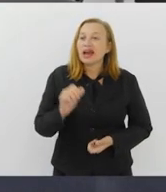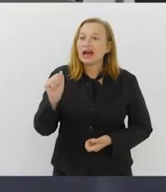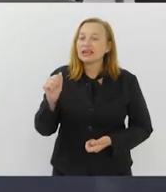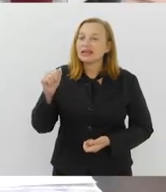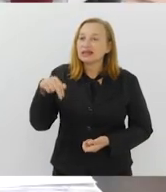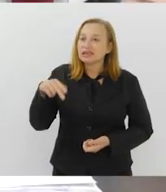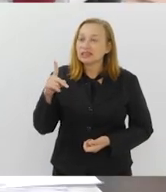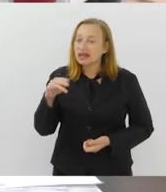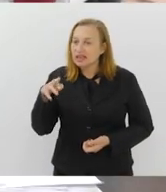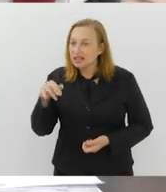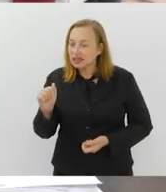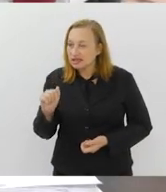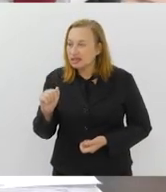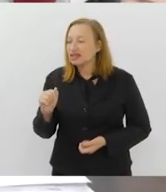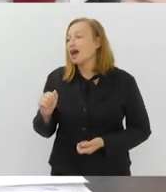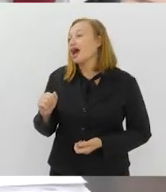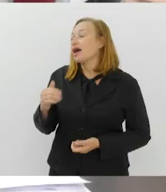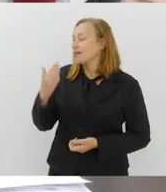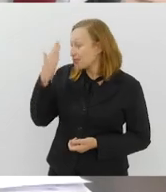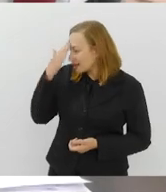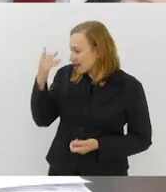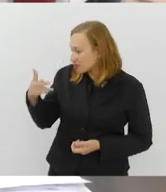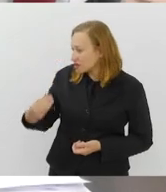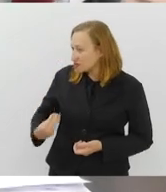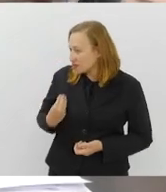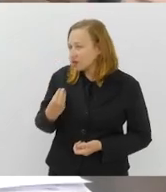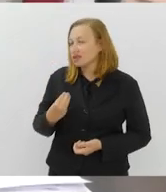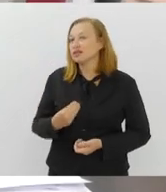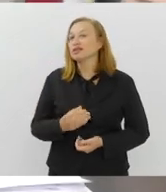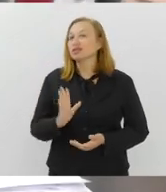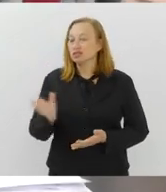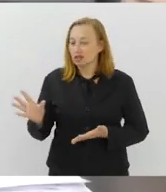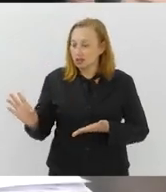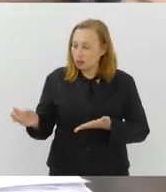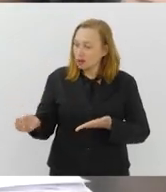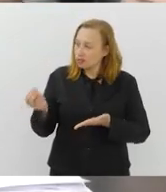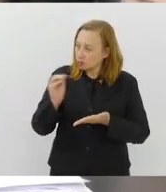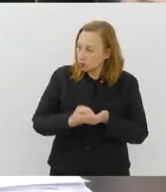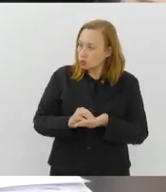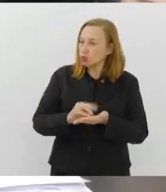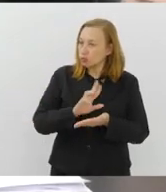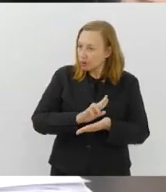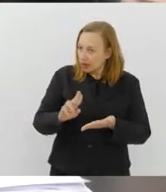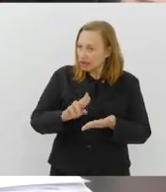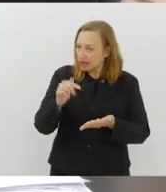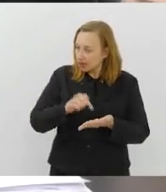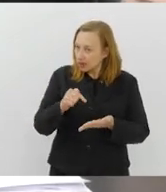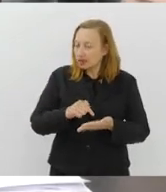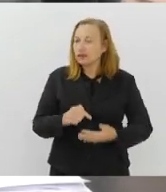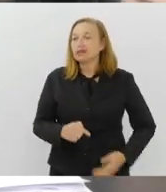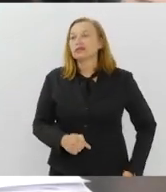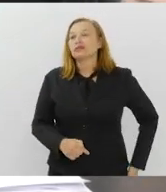muito obrigado pela presença aqui. Então a gente já coloca aqui depois, Adriana, o complemento.